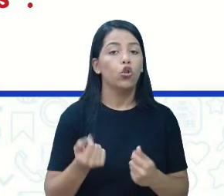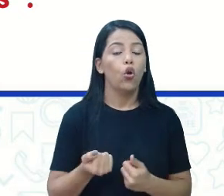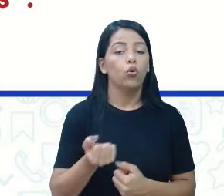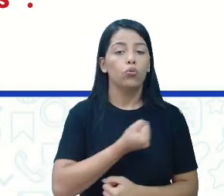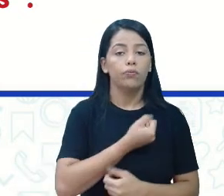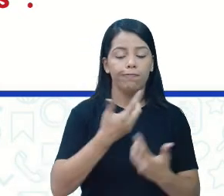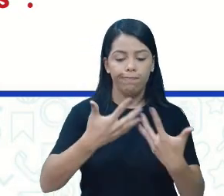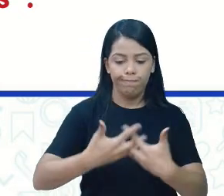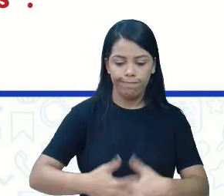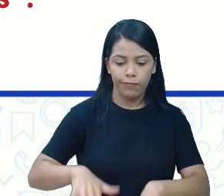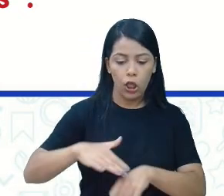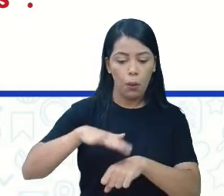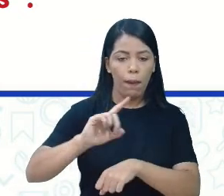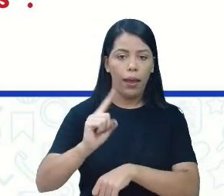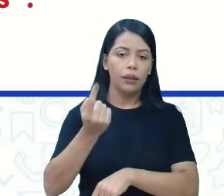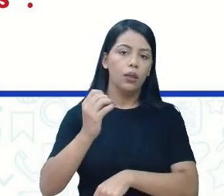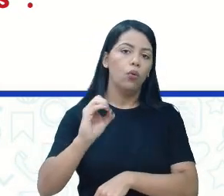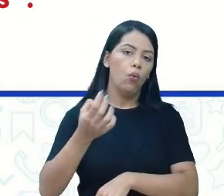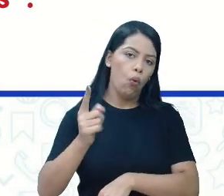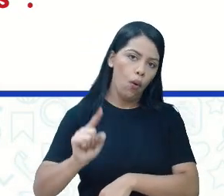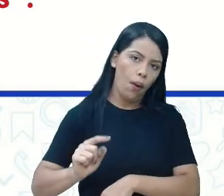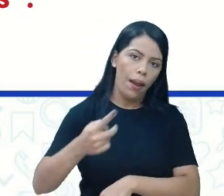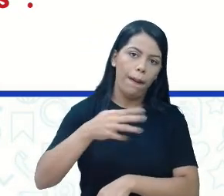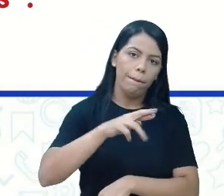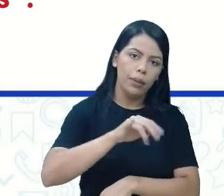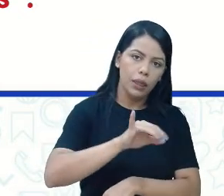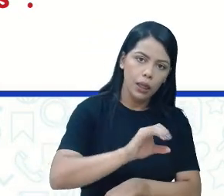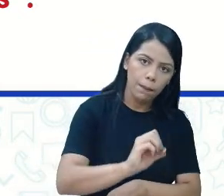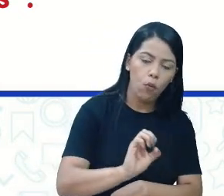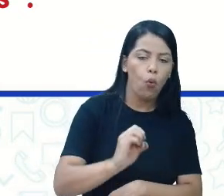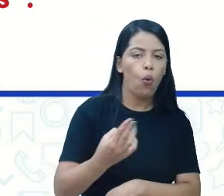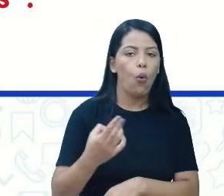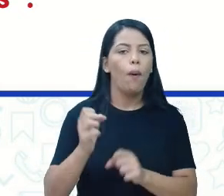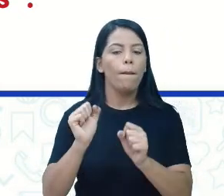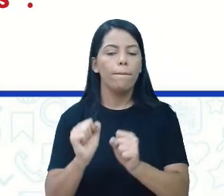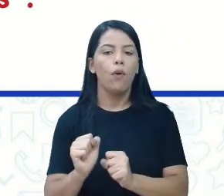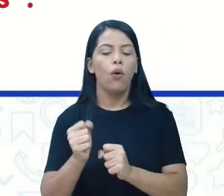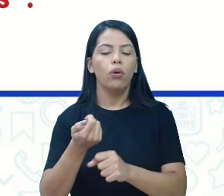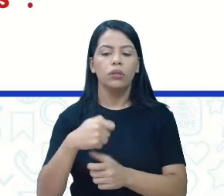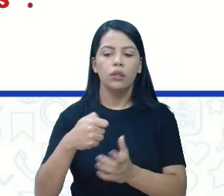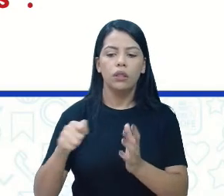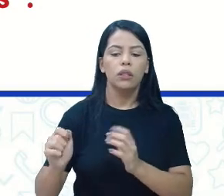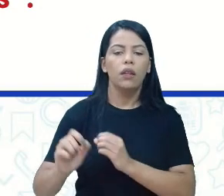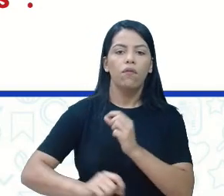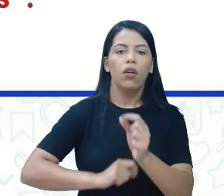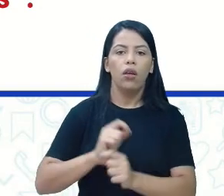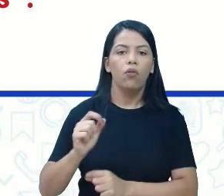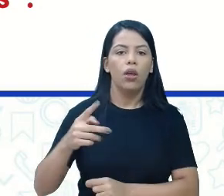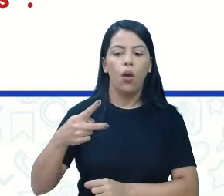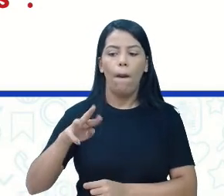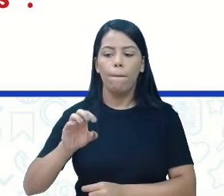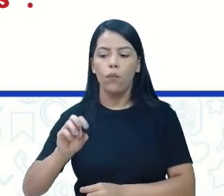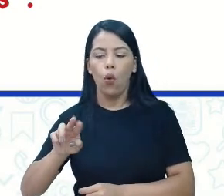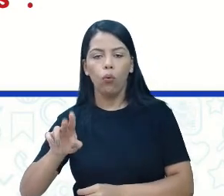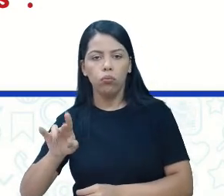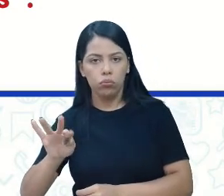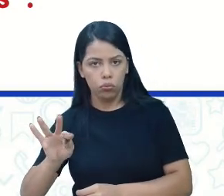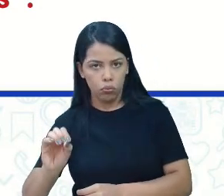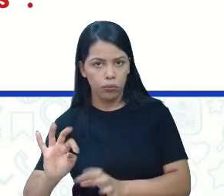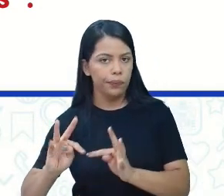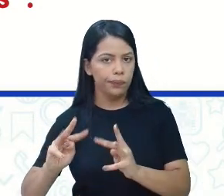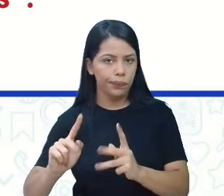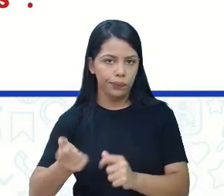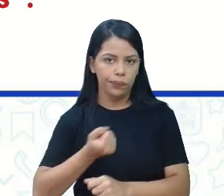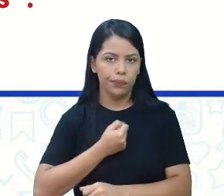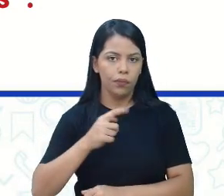que 1 ou é primo ou pode ser escrito como produto em que todos os fatores são primos. Então, basicamente, o